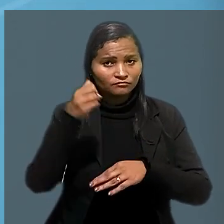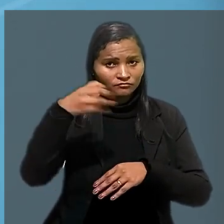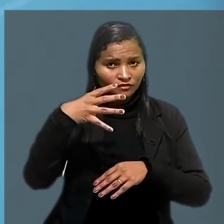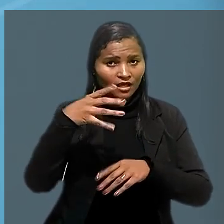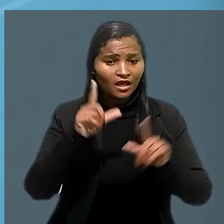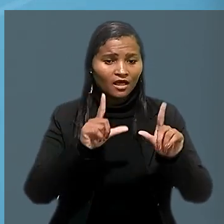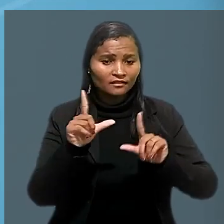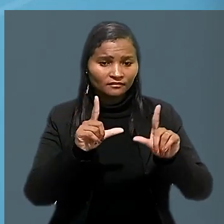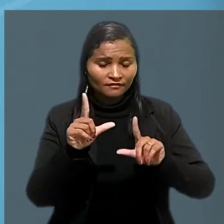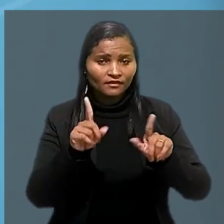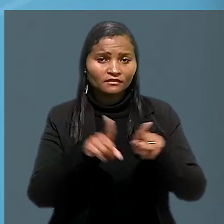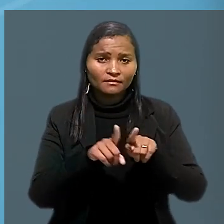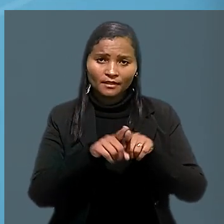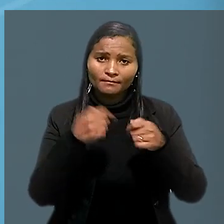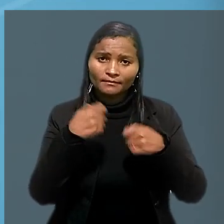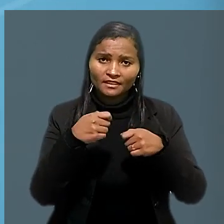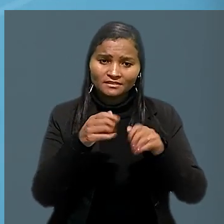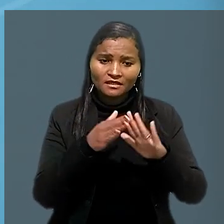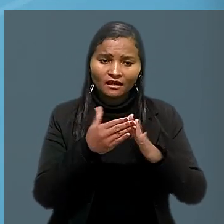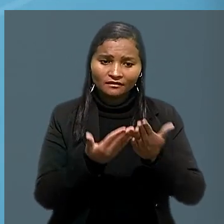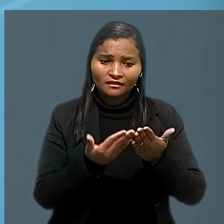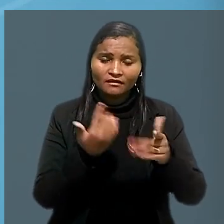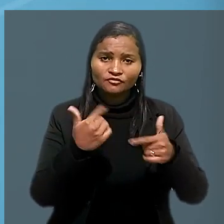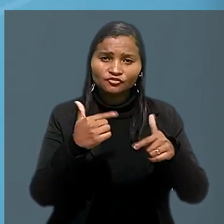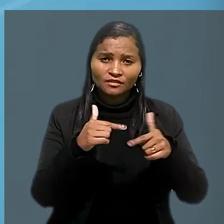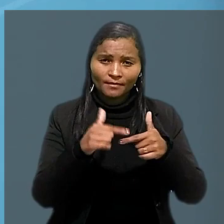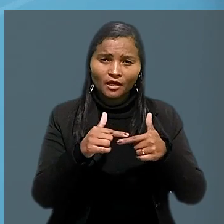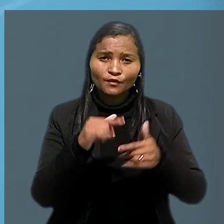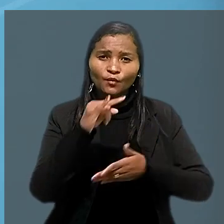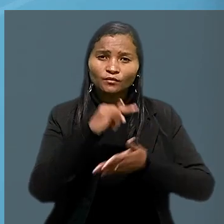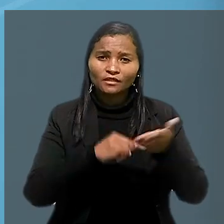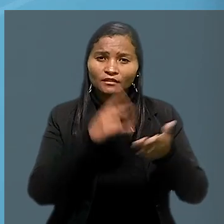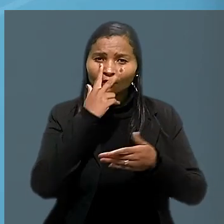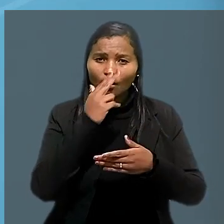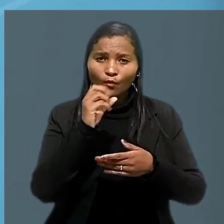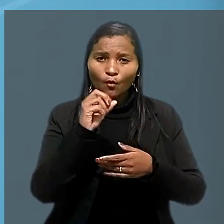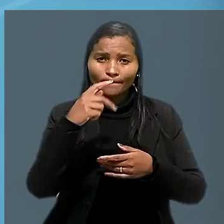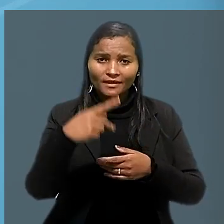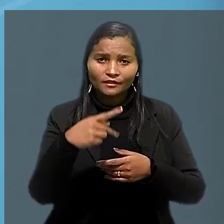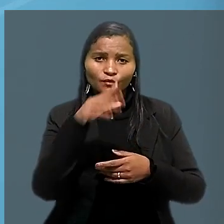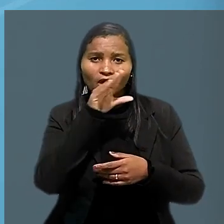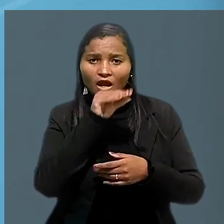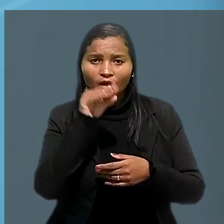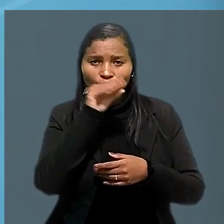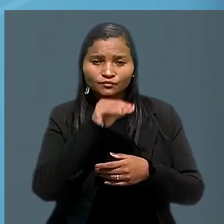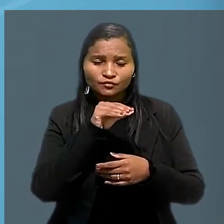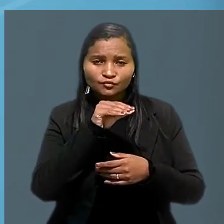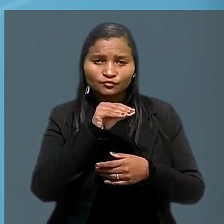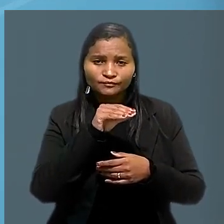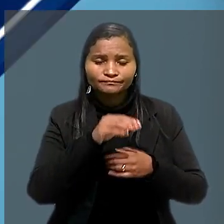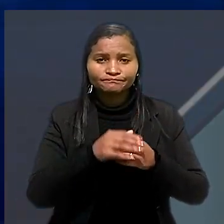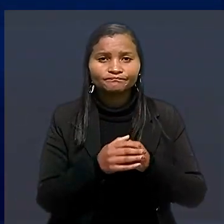de iluminador, a TV Ômega também deverá anotar na carteira de trabalho contrato como operador de áudio.